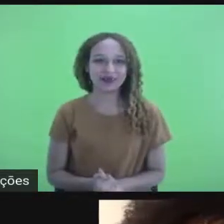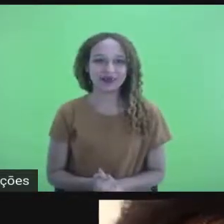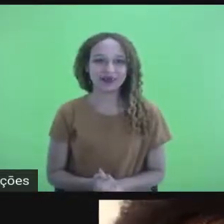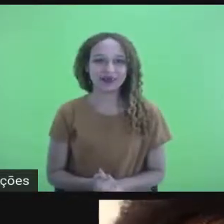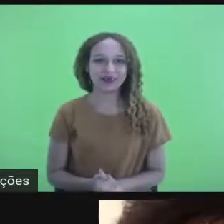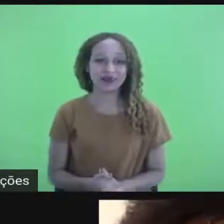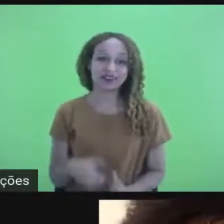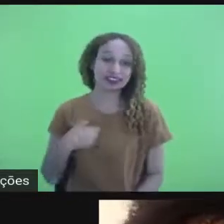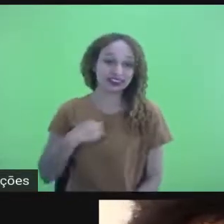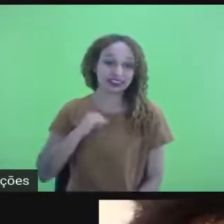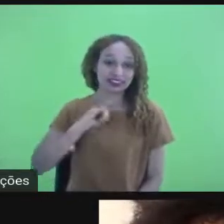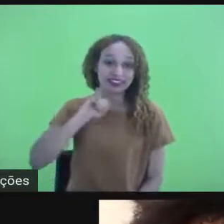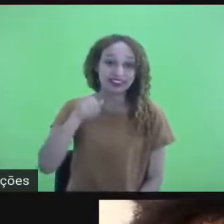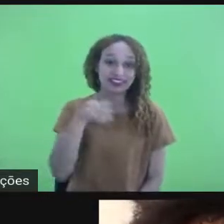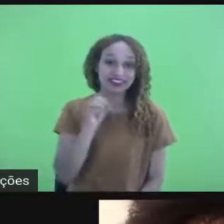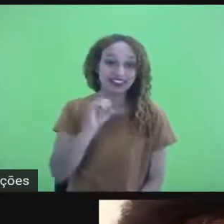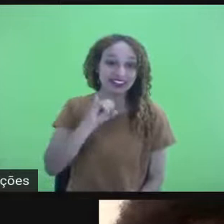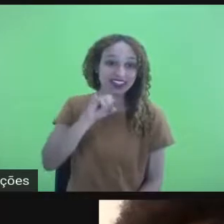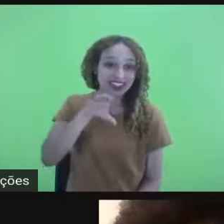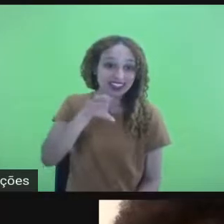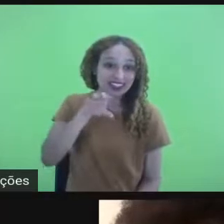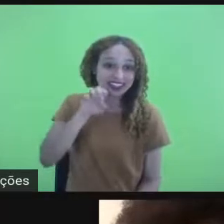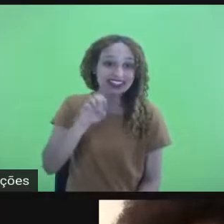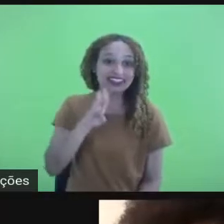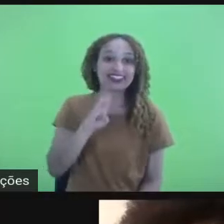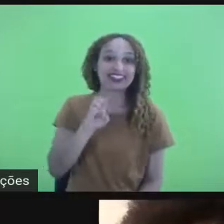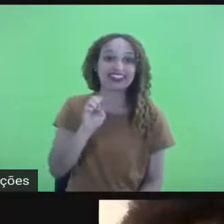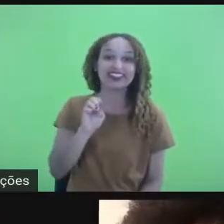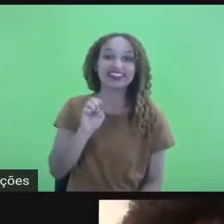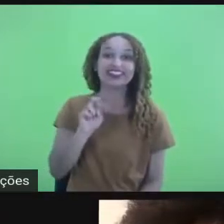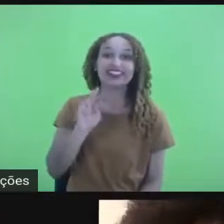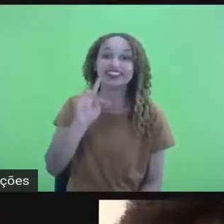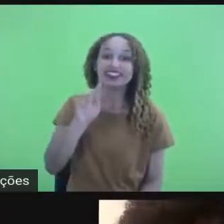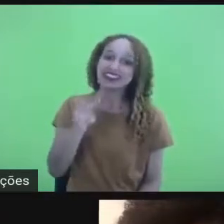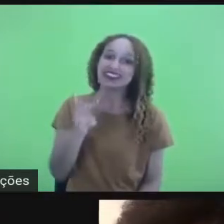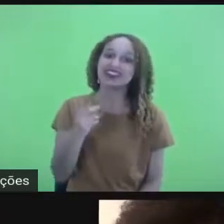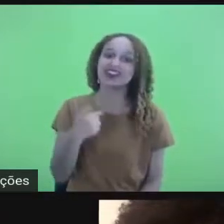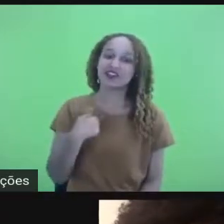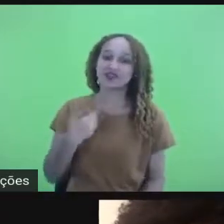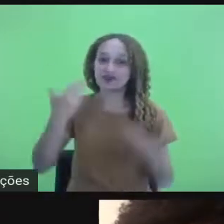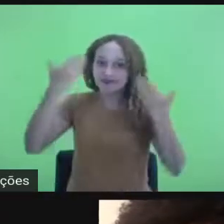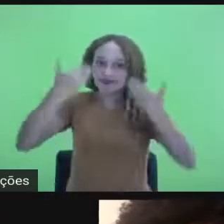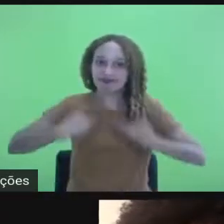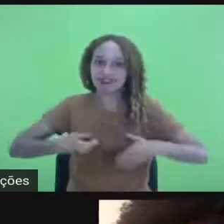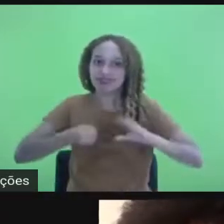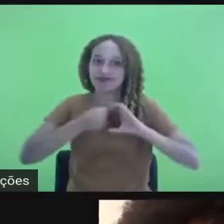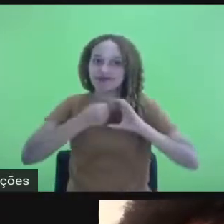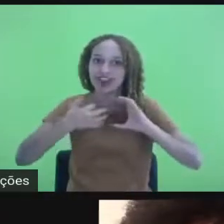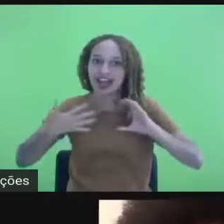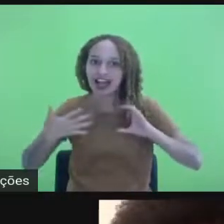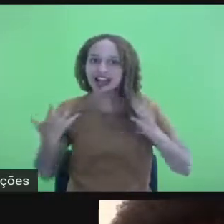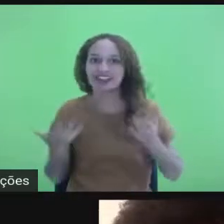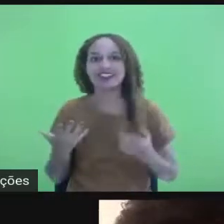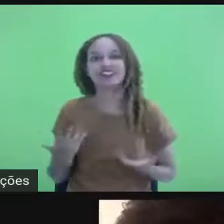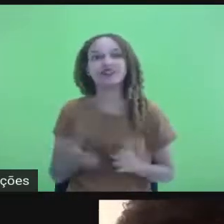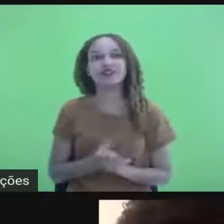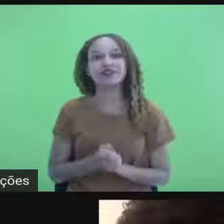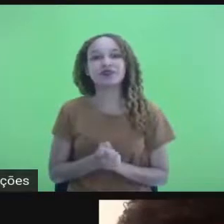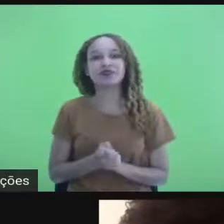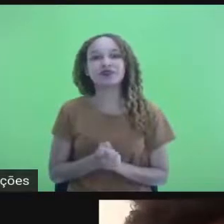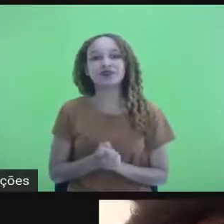Eu sou a Joyce Bert, sou para fazer a descrição aí, né, para